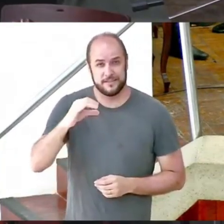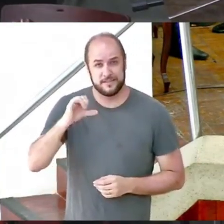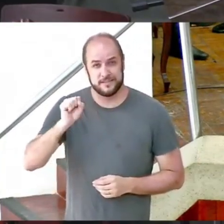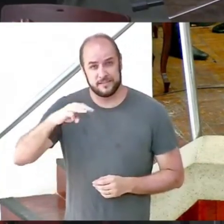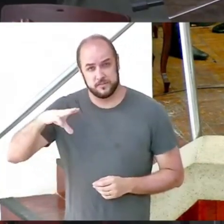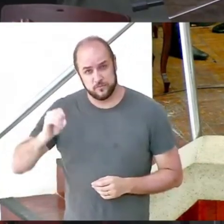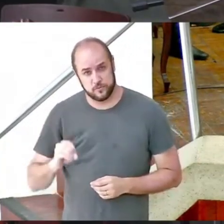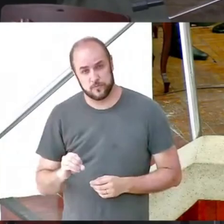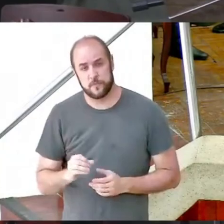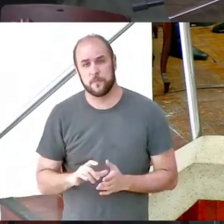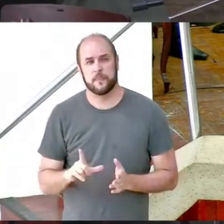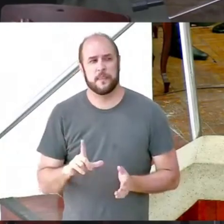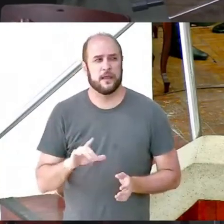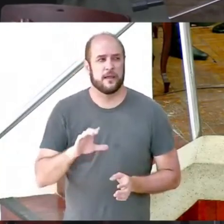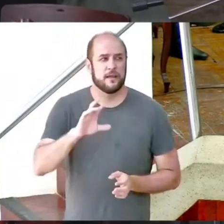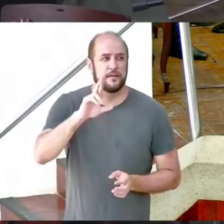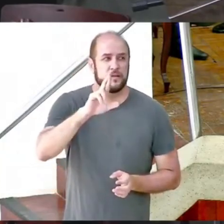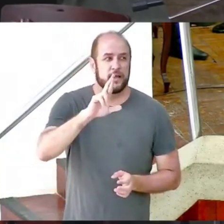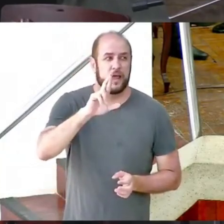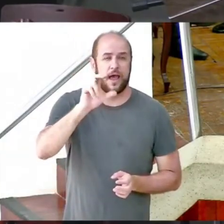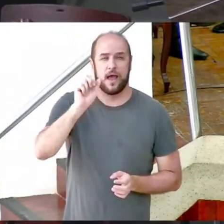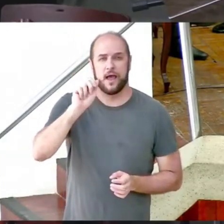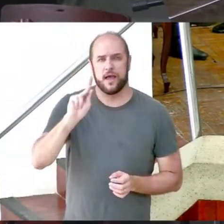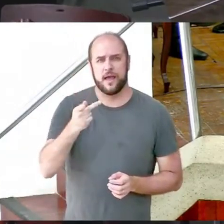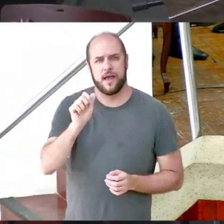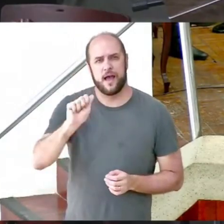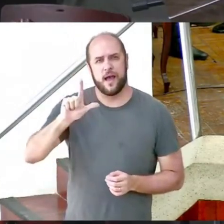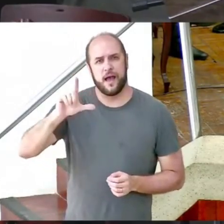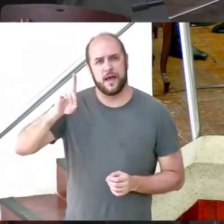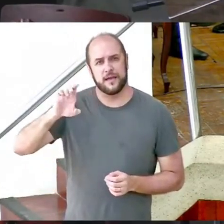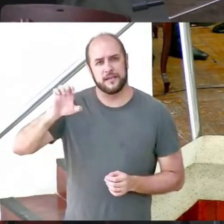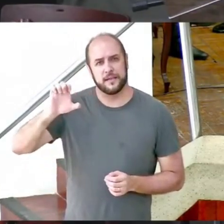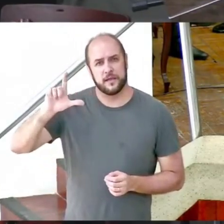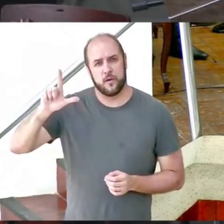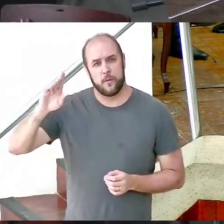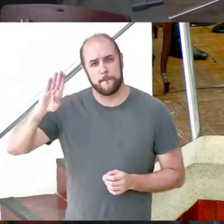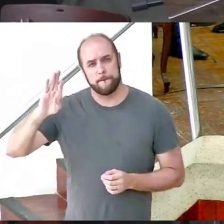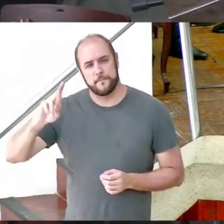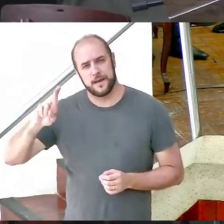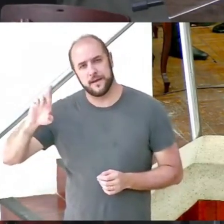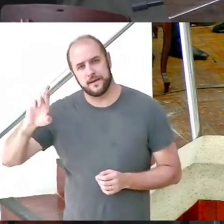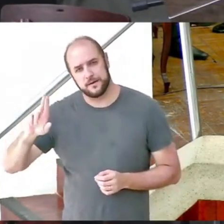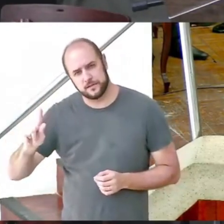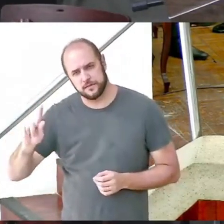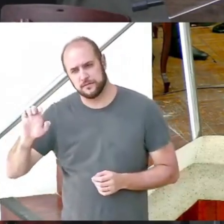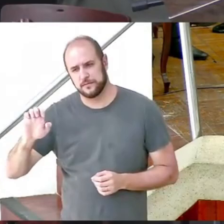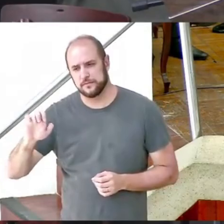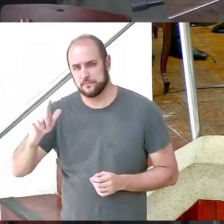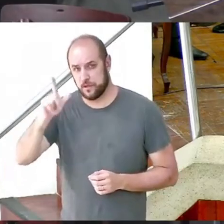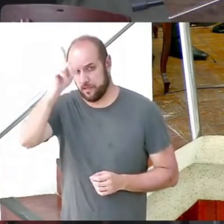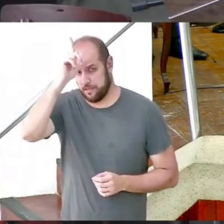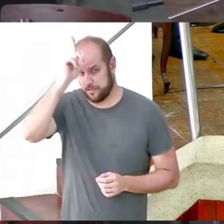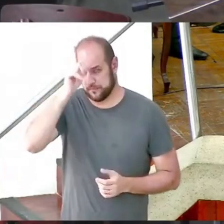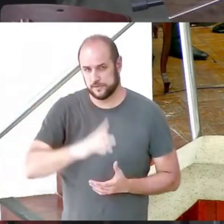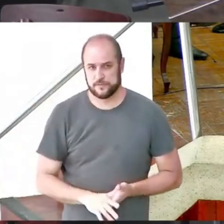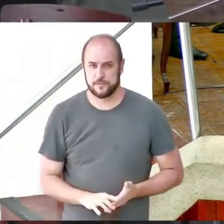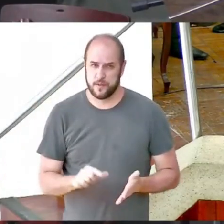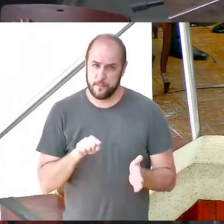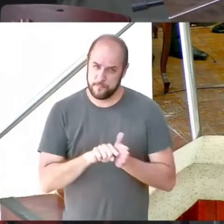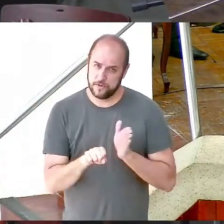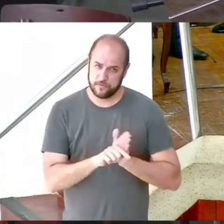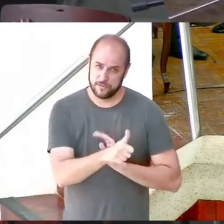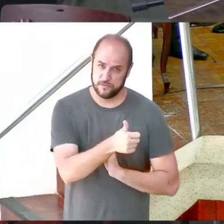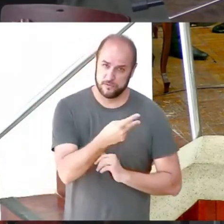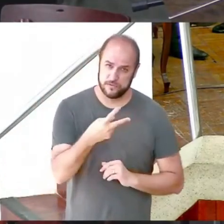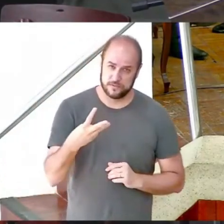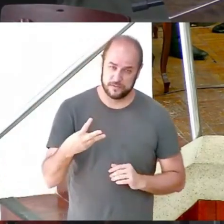Heidelberg, feito em Heidelberg, na Alemanha. As perguntas 123 e 124 nos